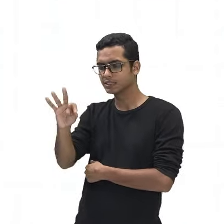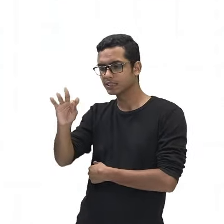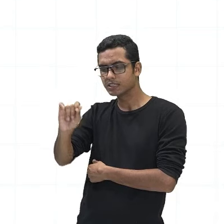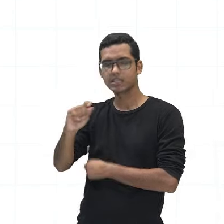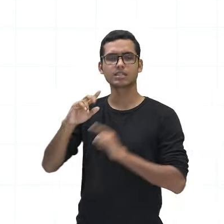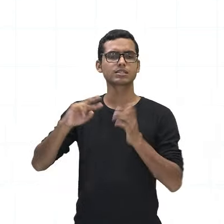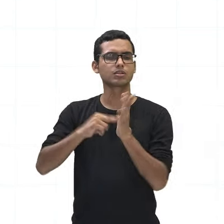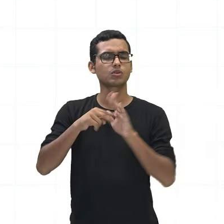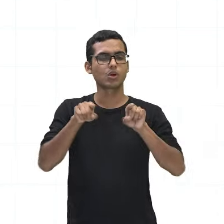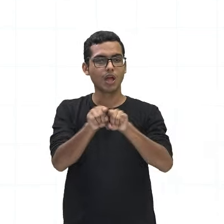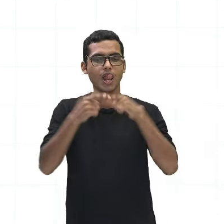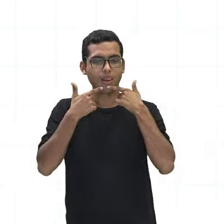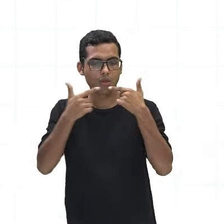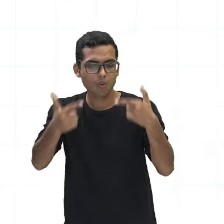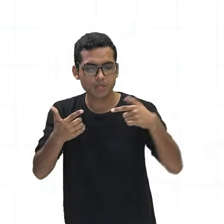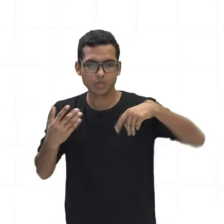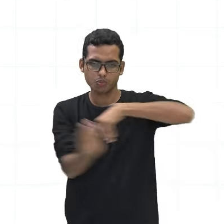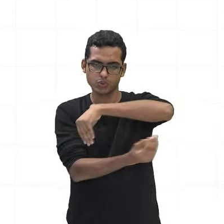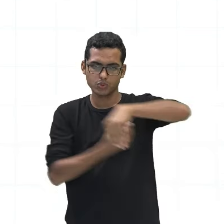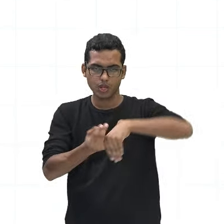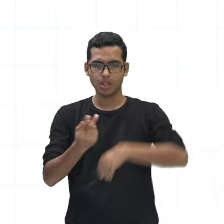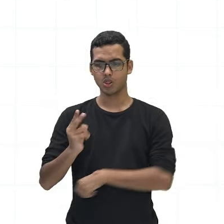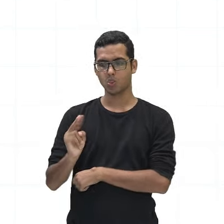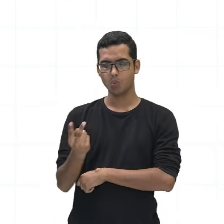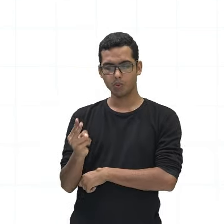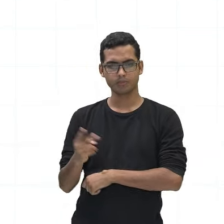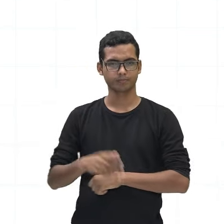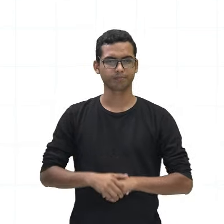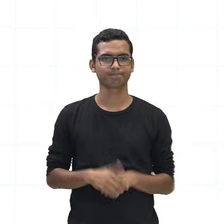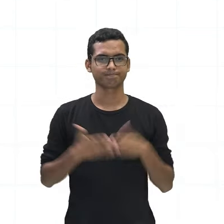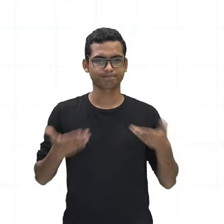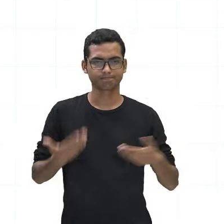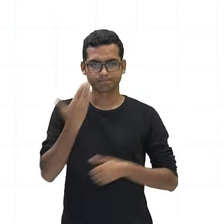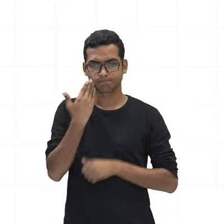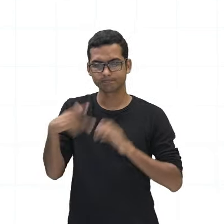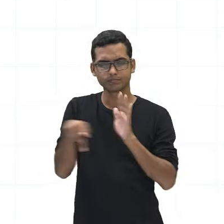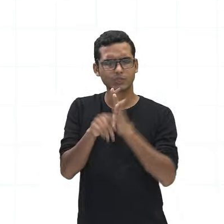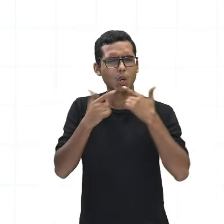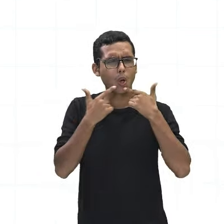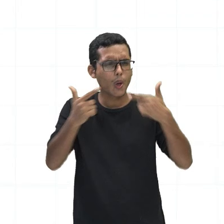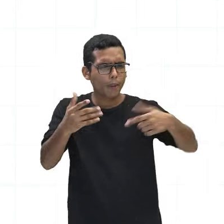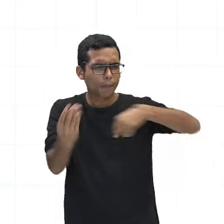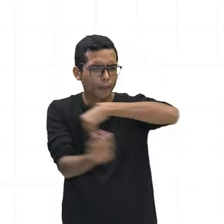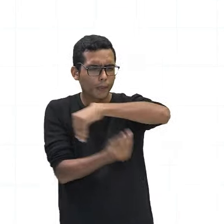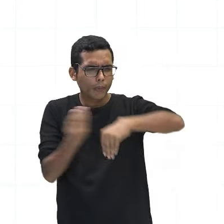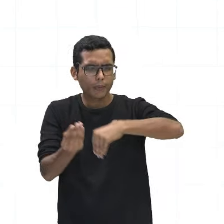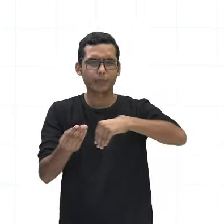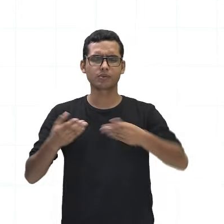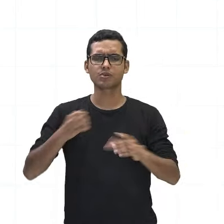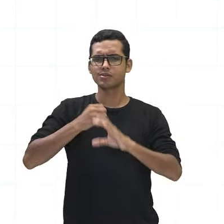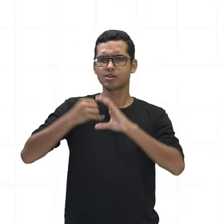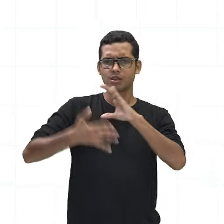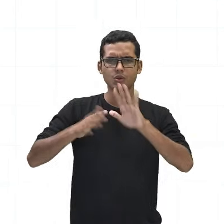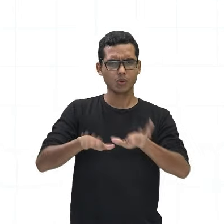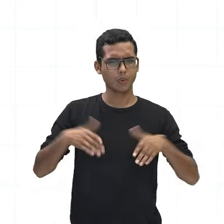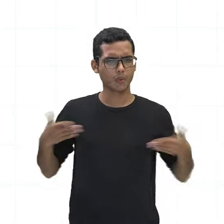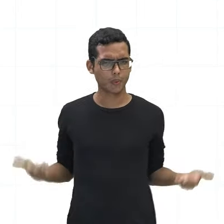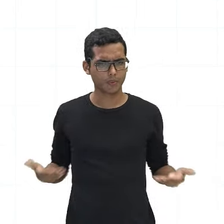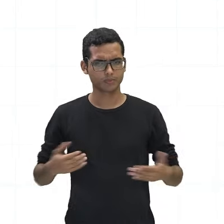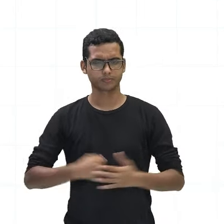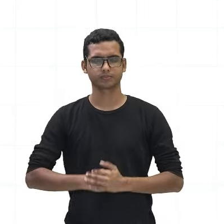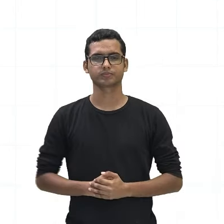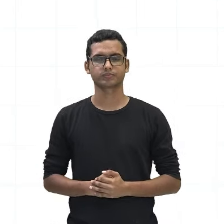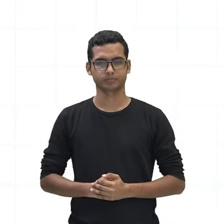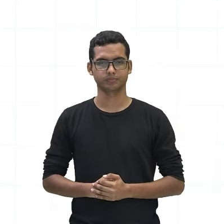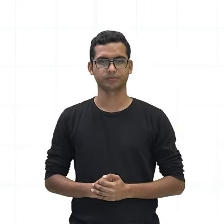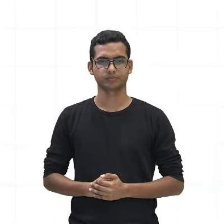não verbal. Ok? Muito bem. Temos aí a linguagem mista. Professor, qual a característica da linguagem mista?